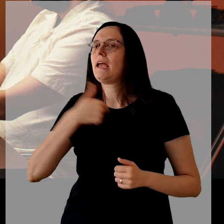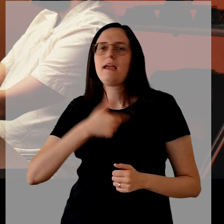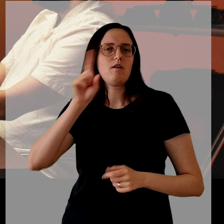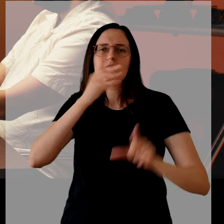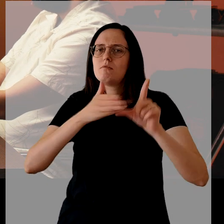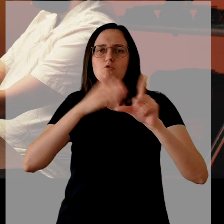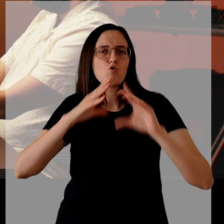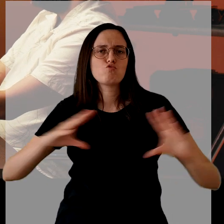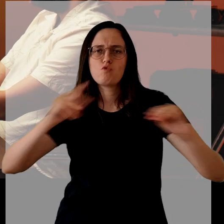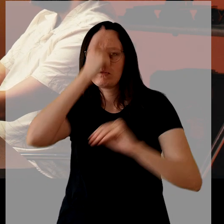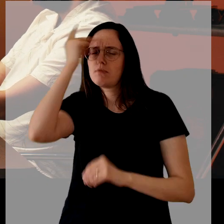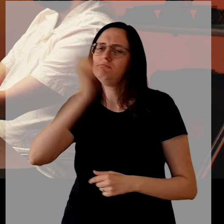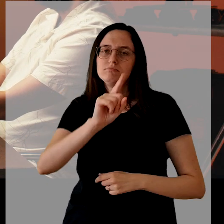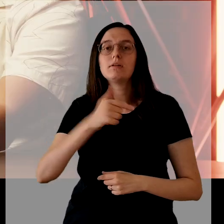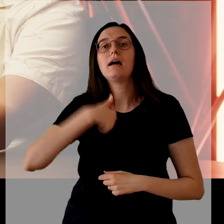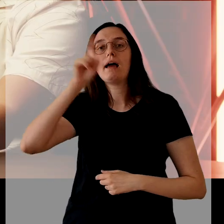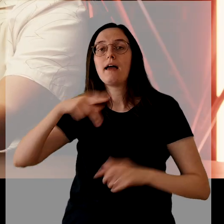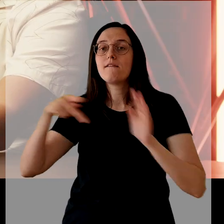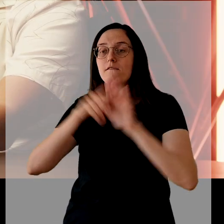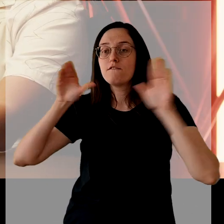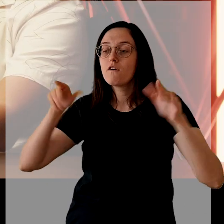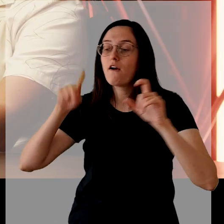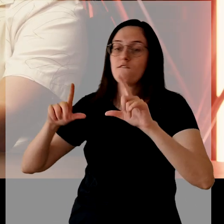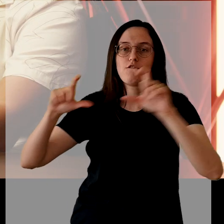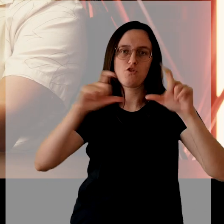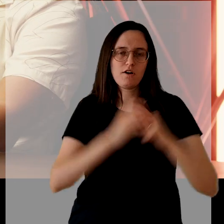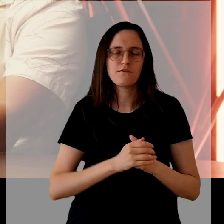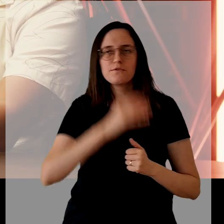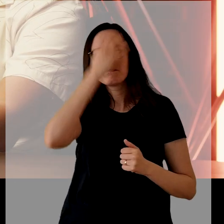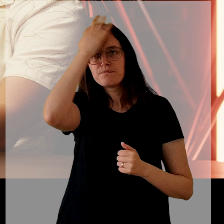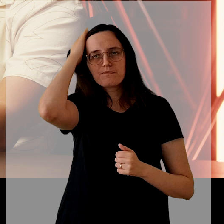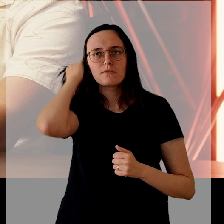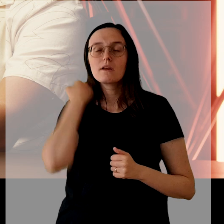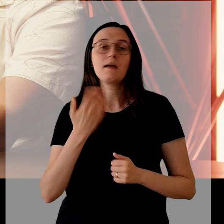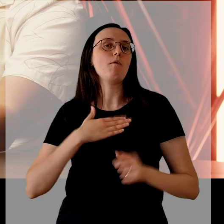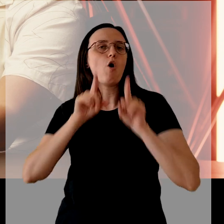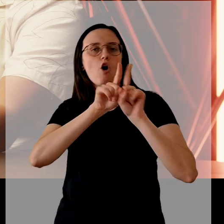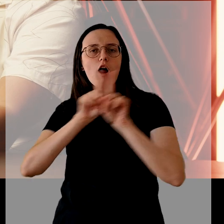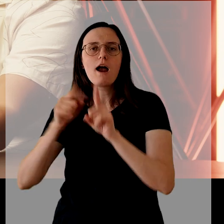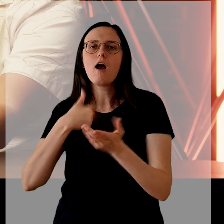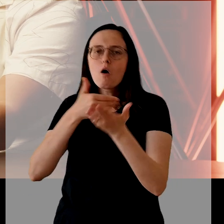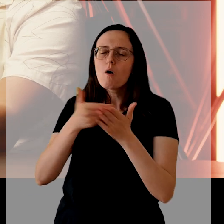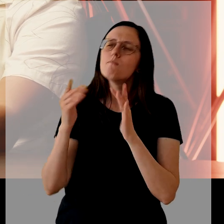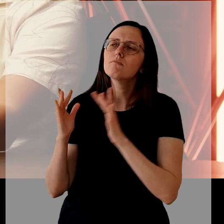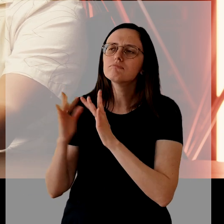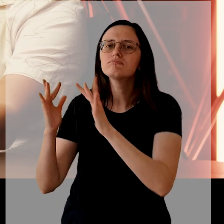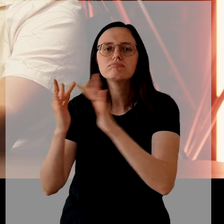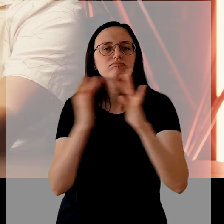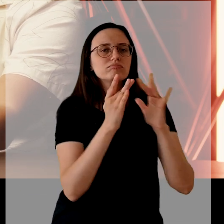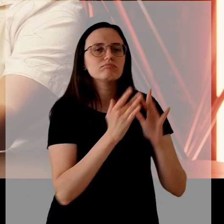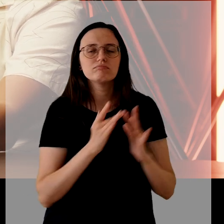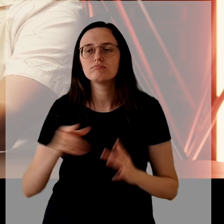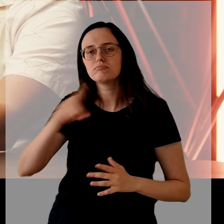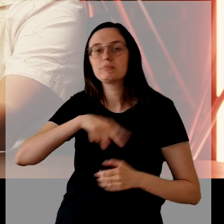fazia laboratório para todas as pessoas, eu fazia laboratório para fotógrafos. Então, os meus colegas, que eu comecei a fazer contato com os